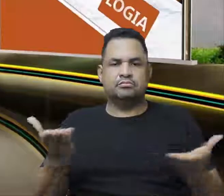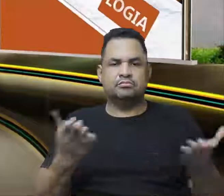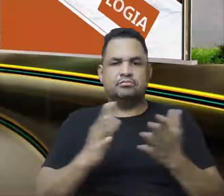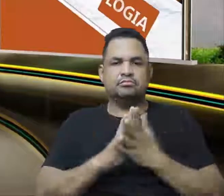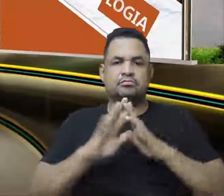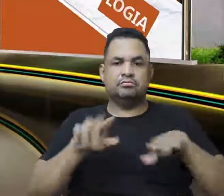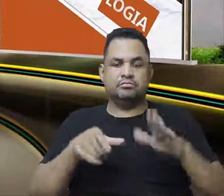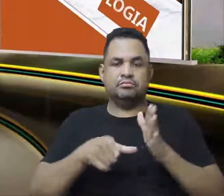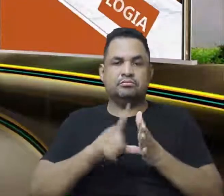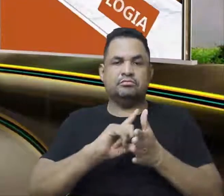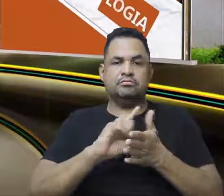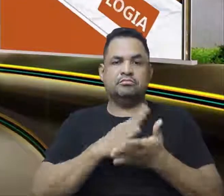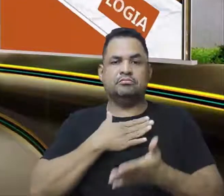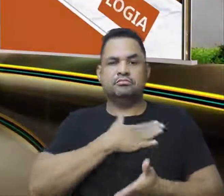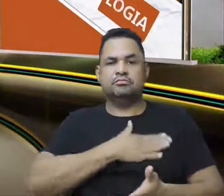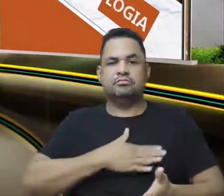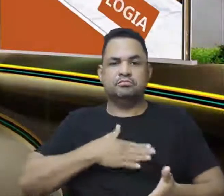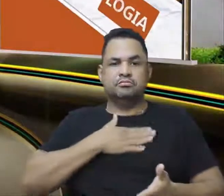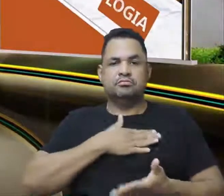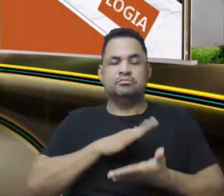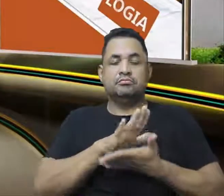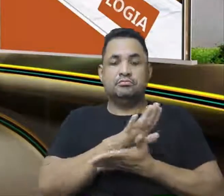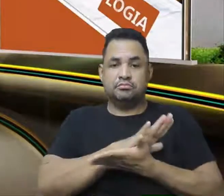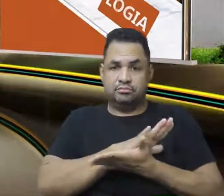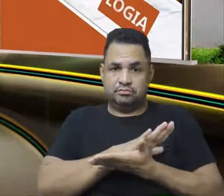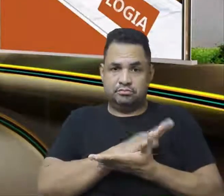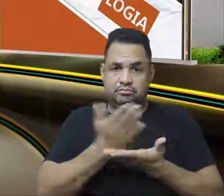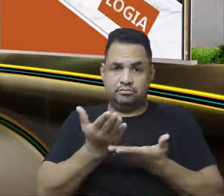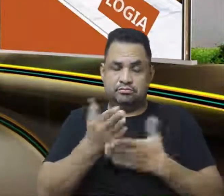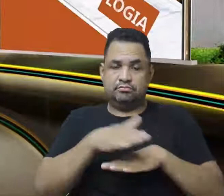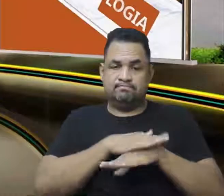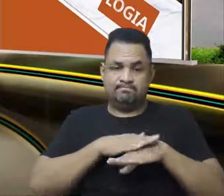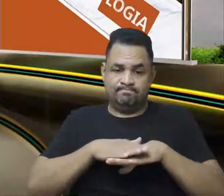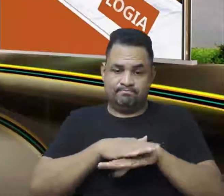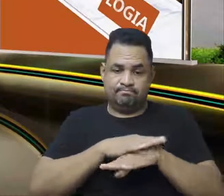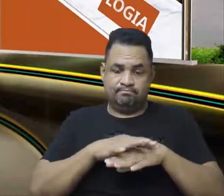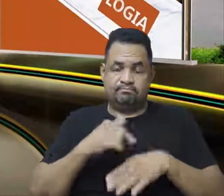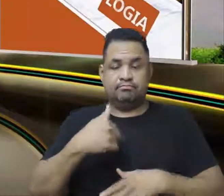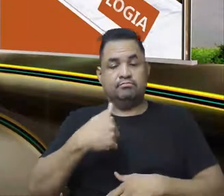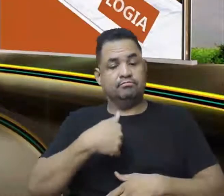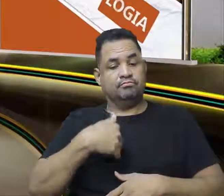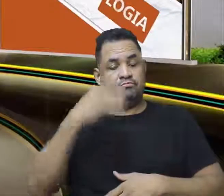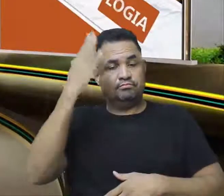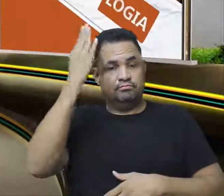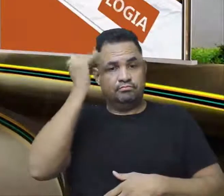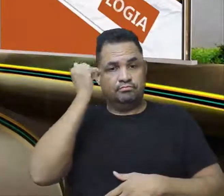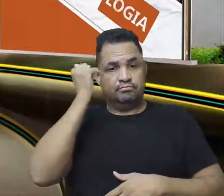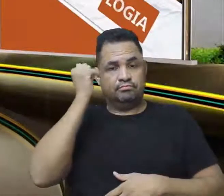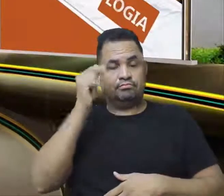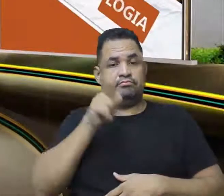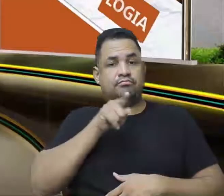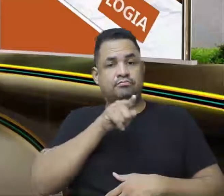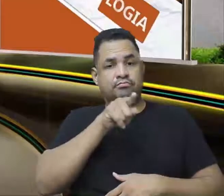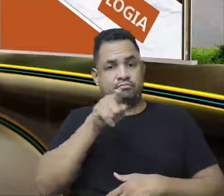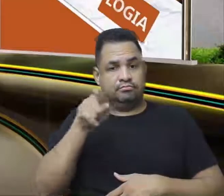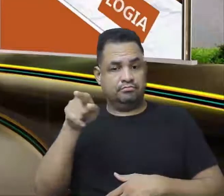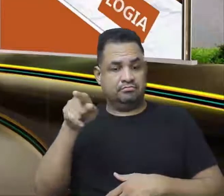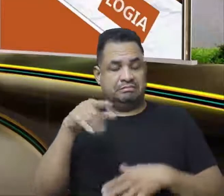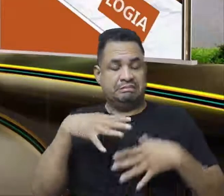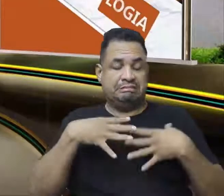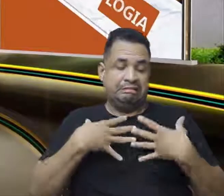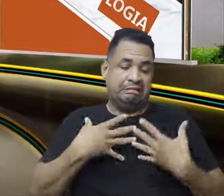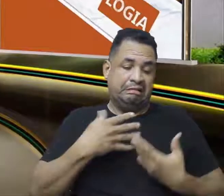mas antes eu gostaria de conversar com vocês terceirão porque eu tô sabendo tá que vocês